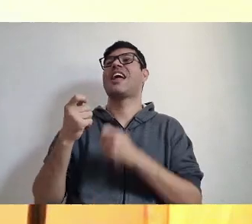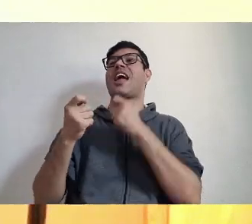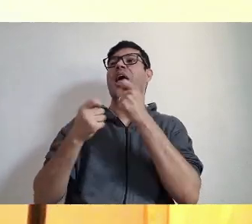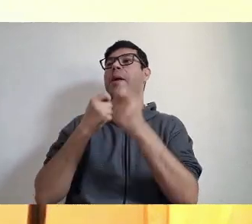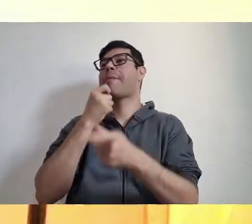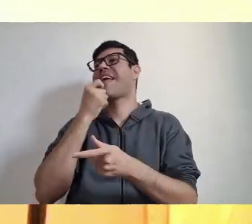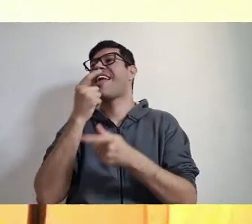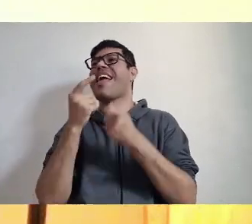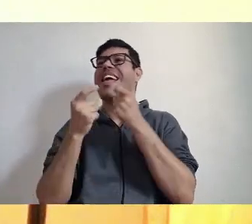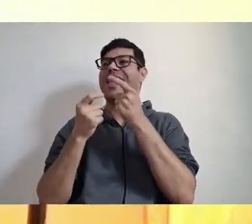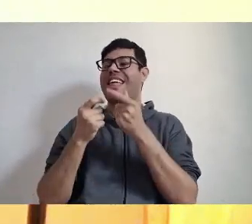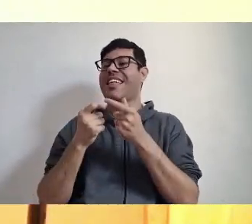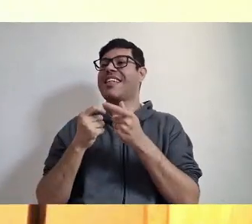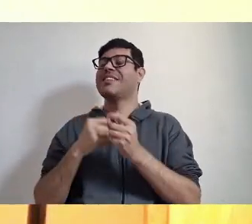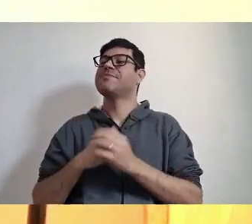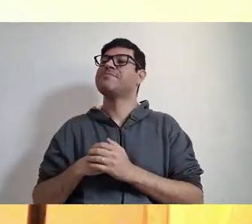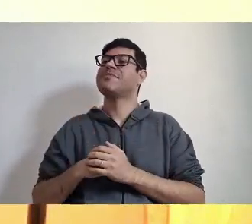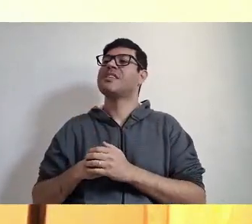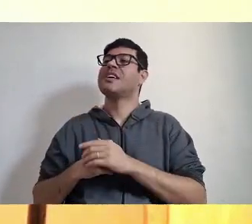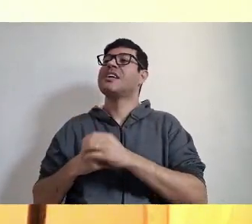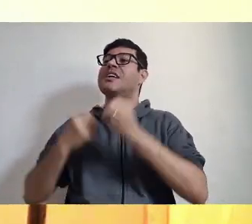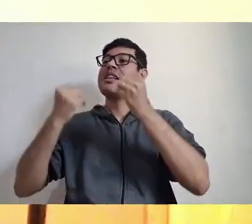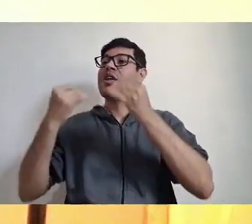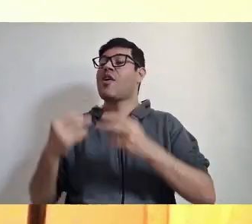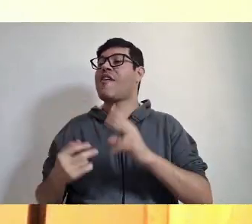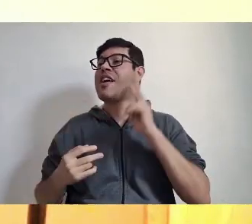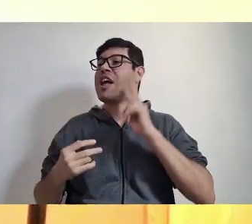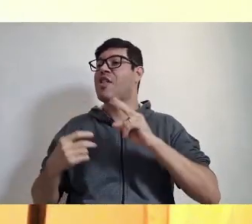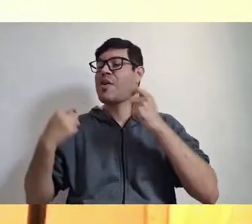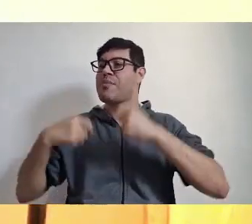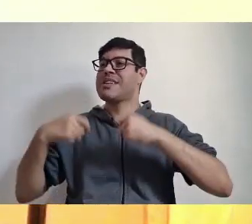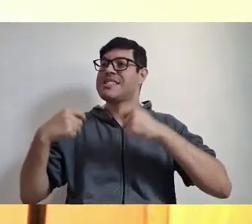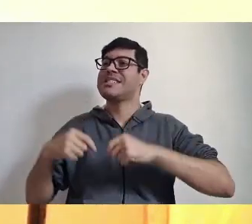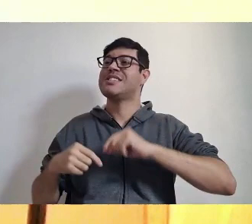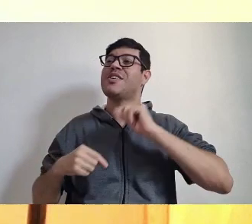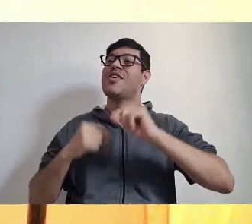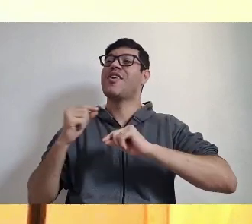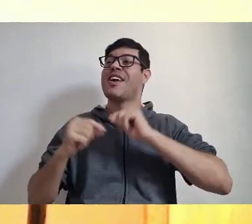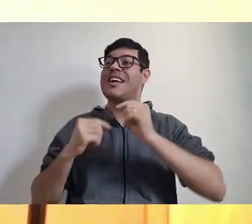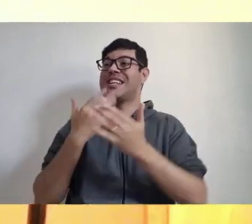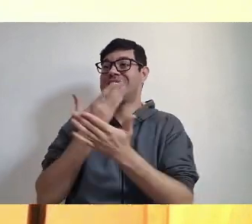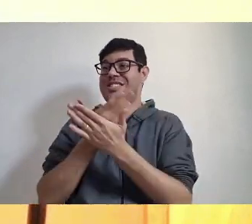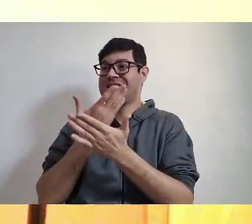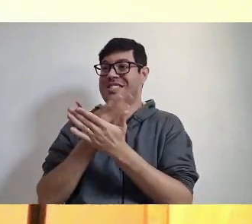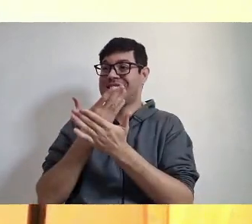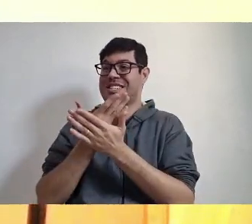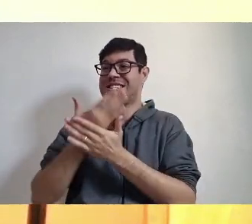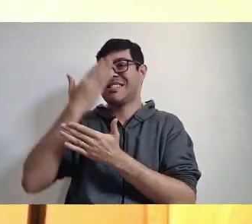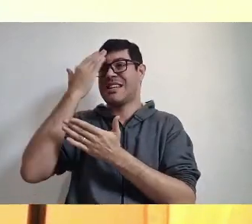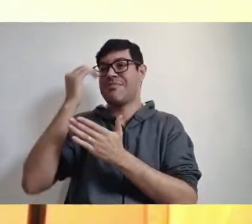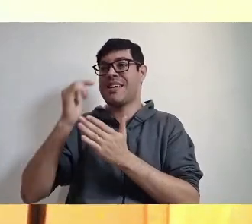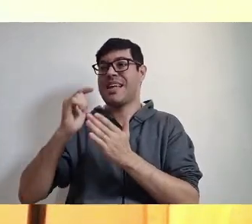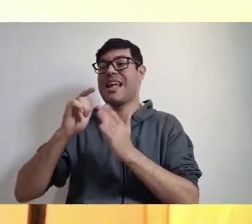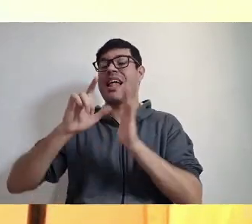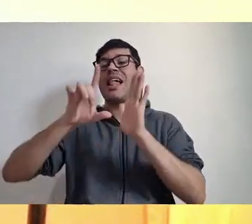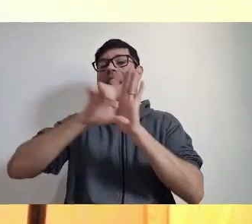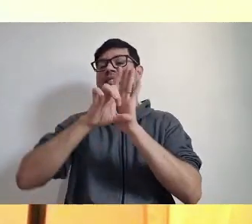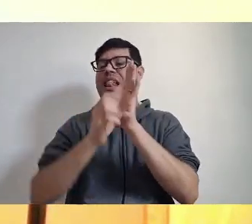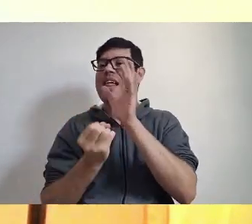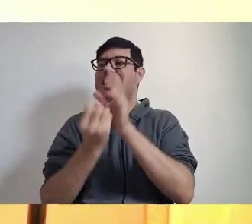Sul. Ele disse que para ser vereador ou deputado, a pessoa tem que ser estudada para aquilo, para saber fazer leis.